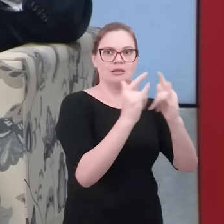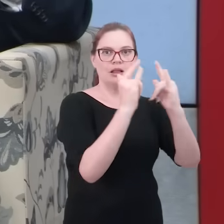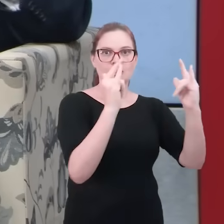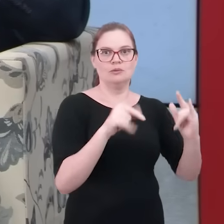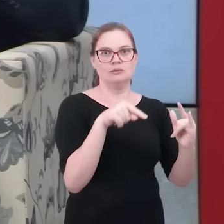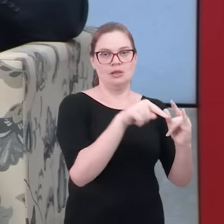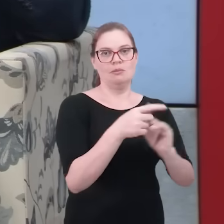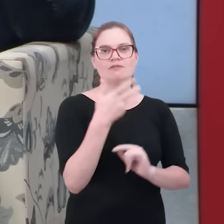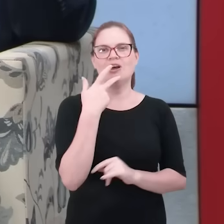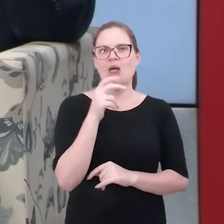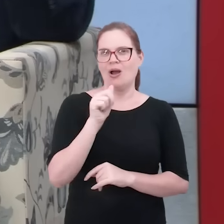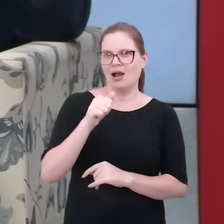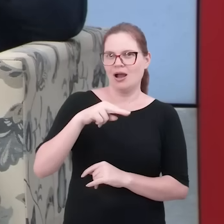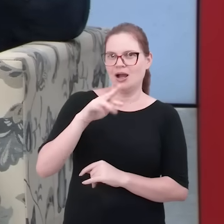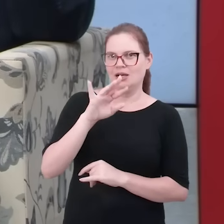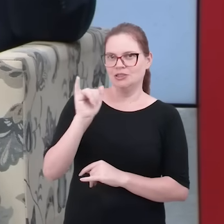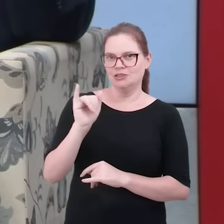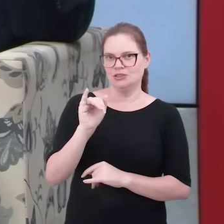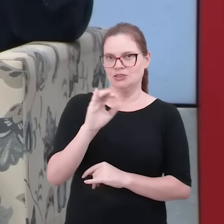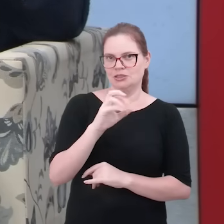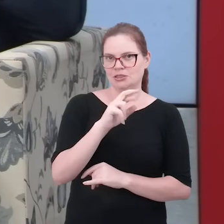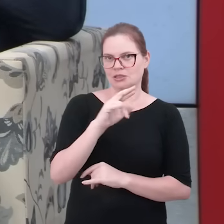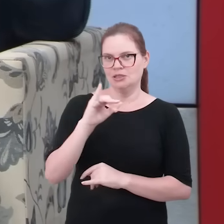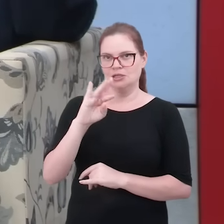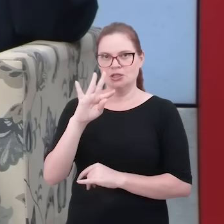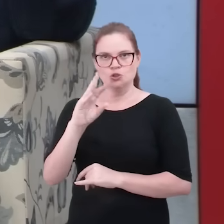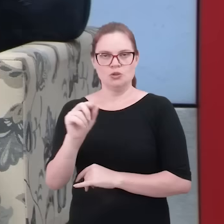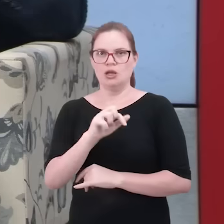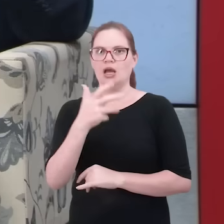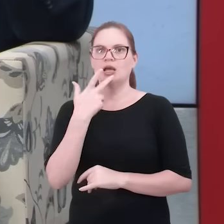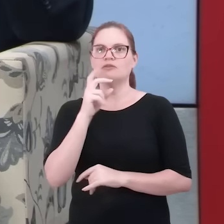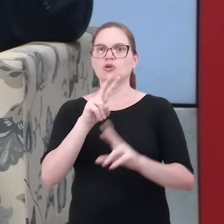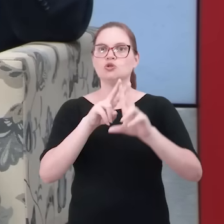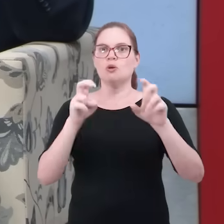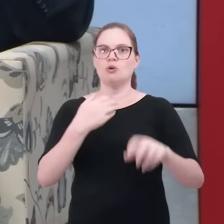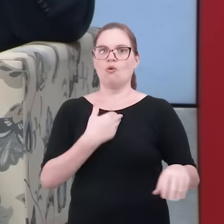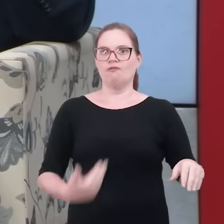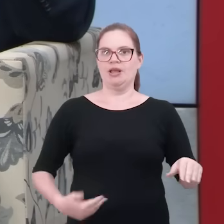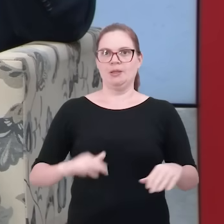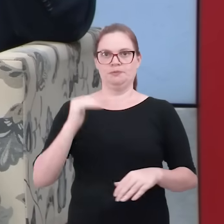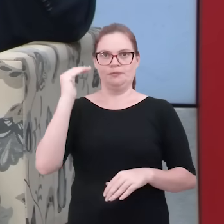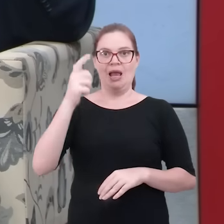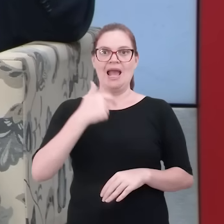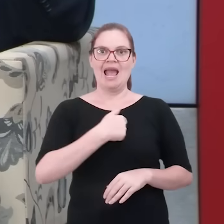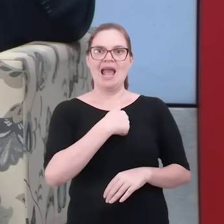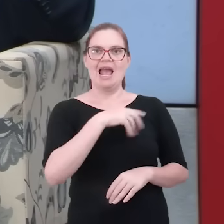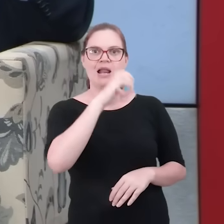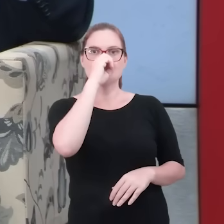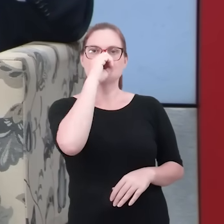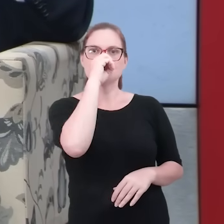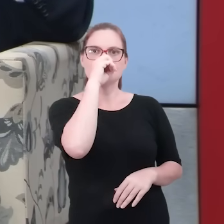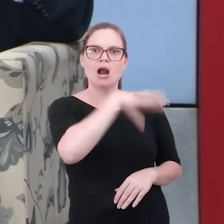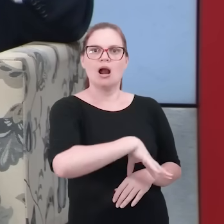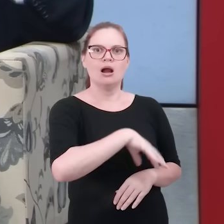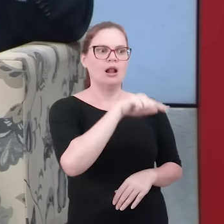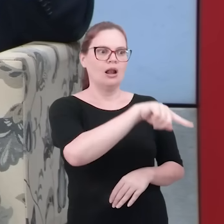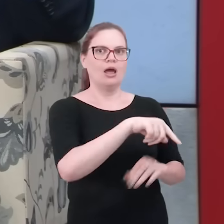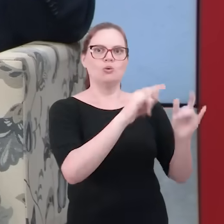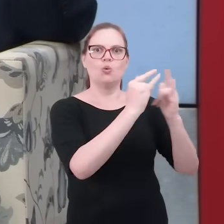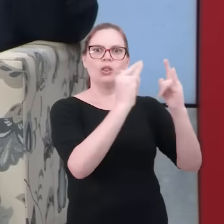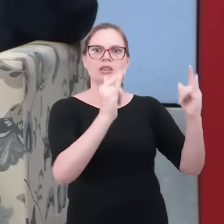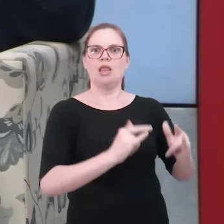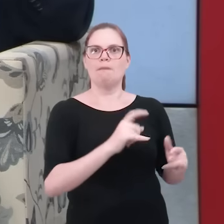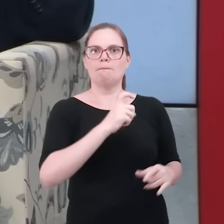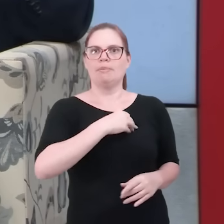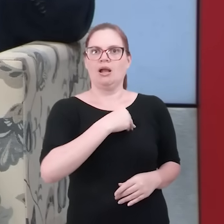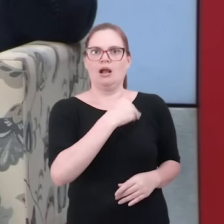de anticristo, chamou o governador, o grande dirigente da ocasião. Ele profana o templo e